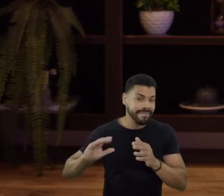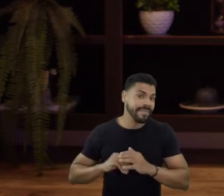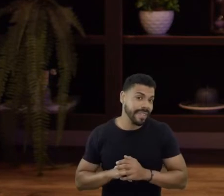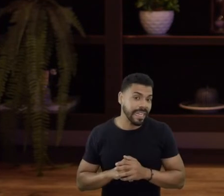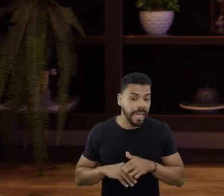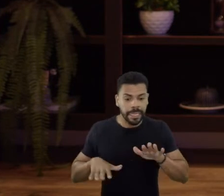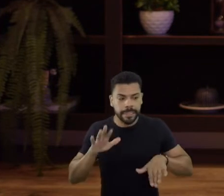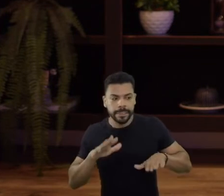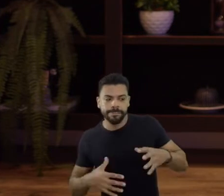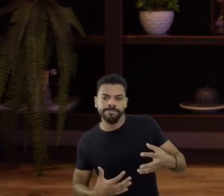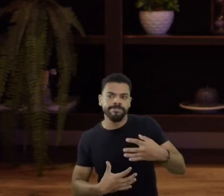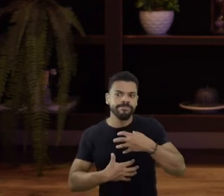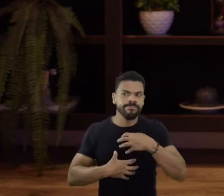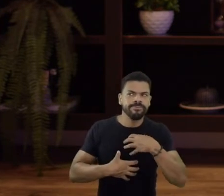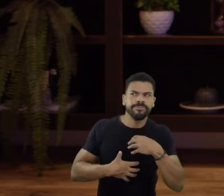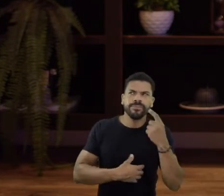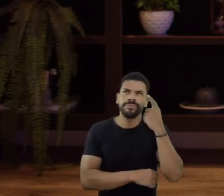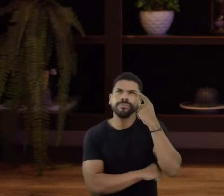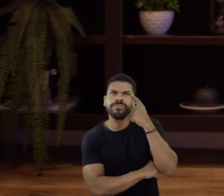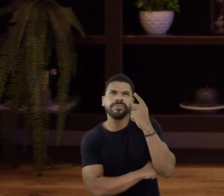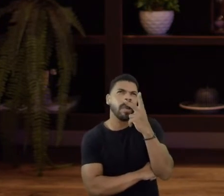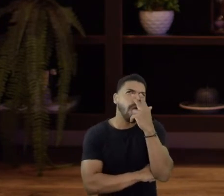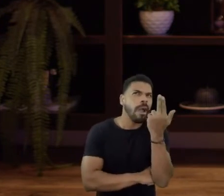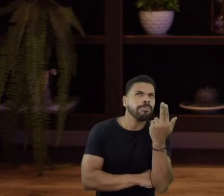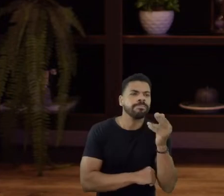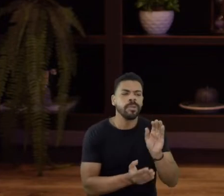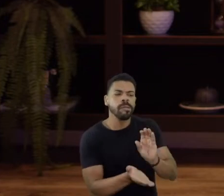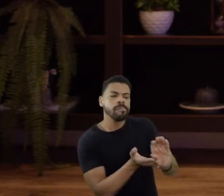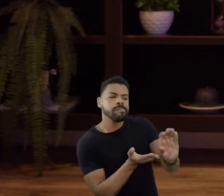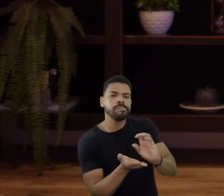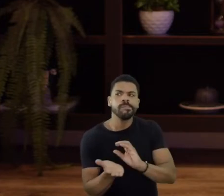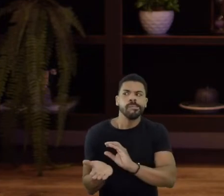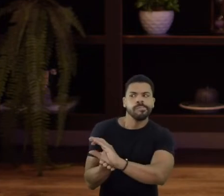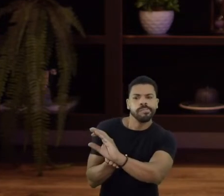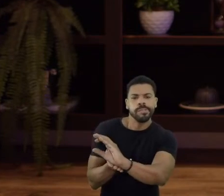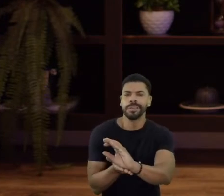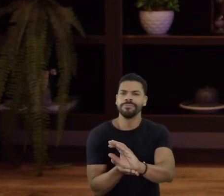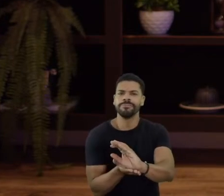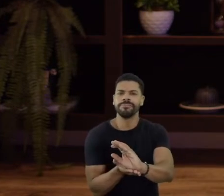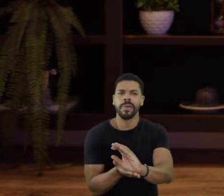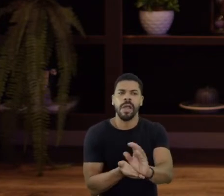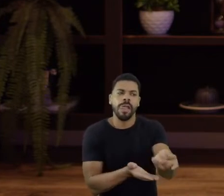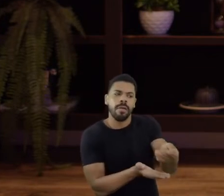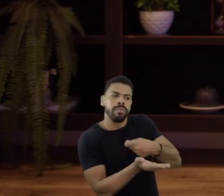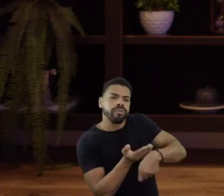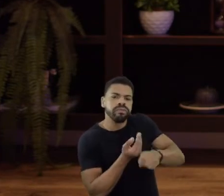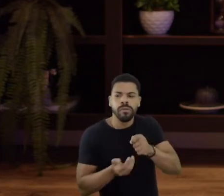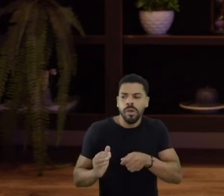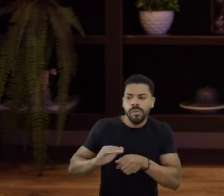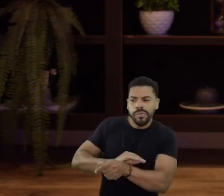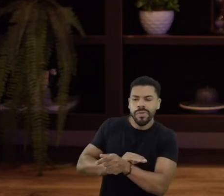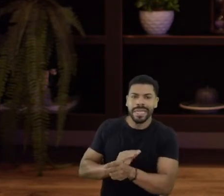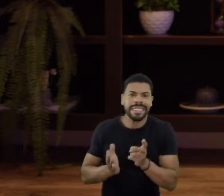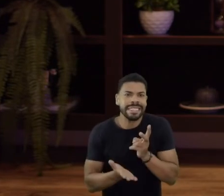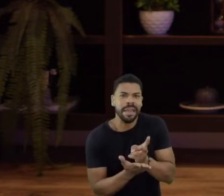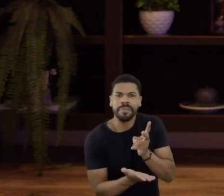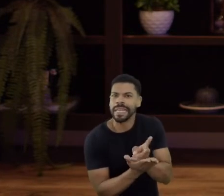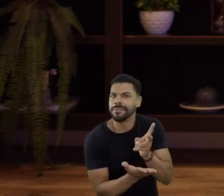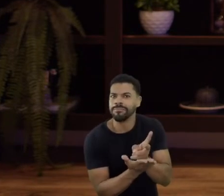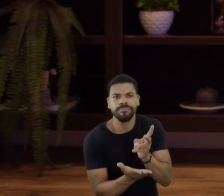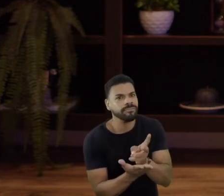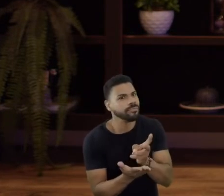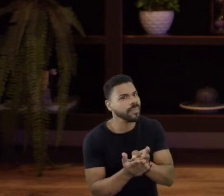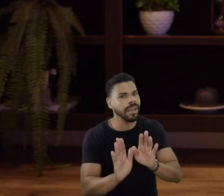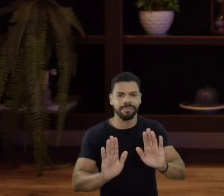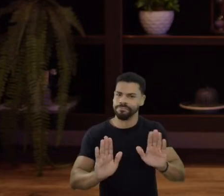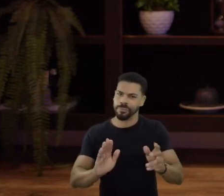eh ficar tentando adivinhar para onde o mercado vai e fazendo eh transações de maneira frequente